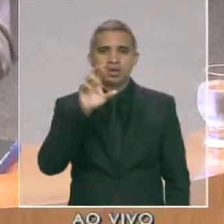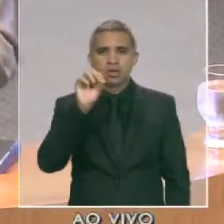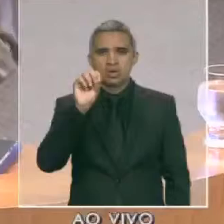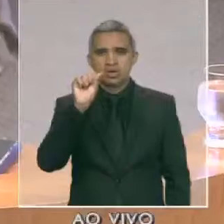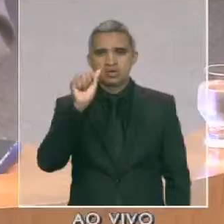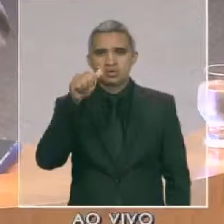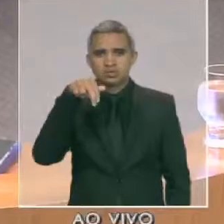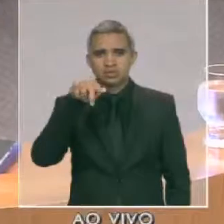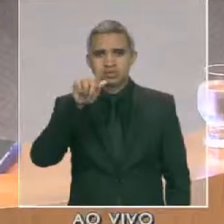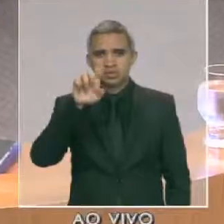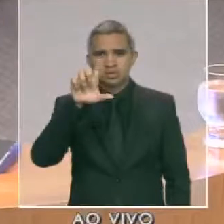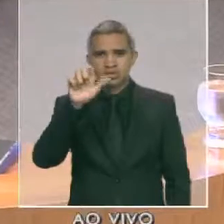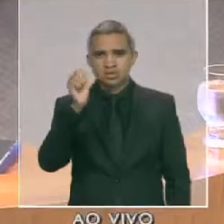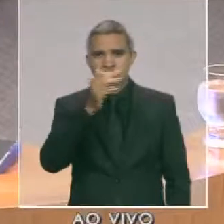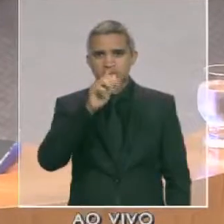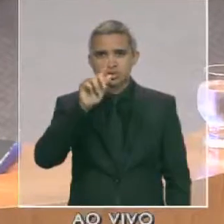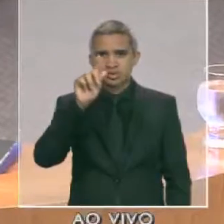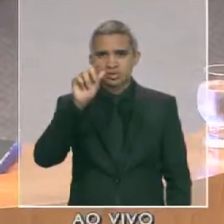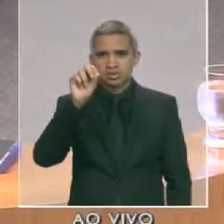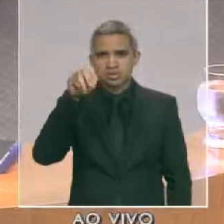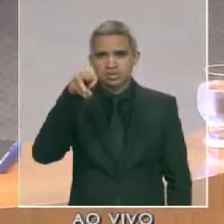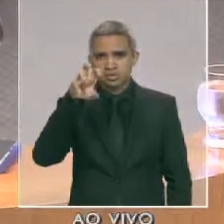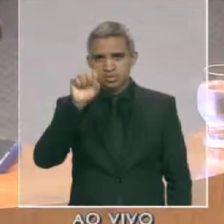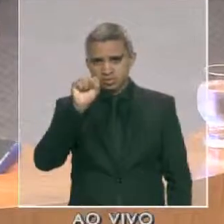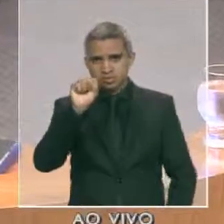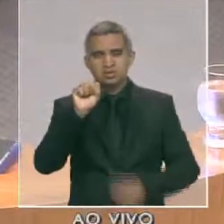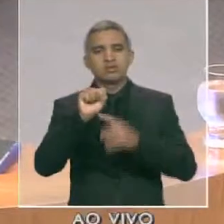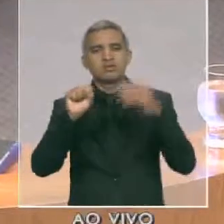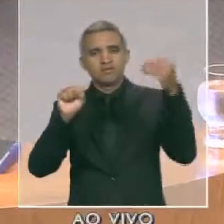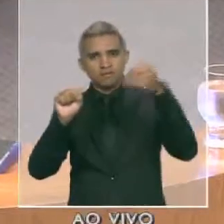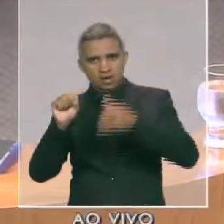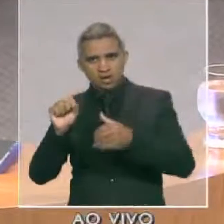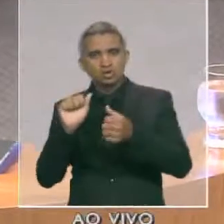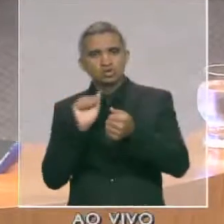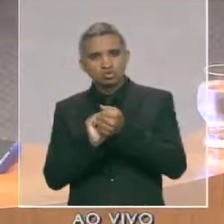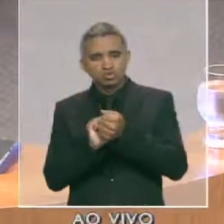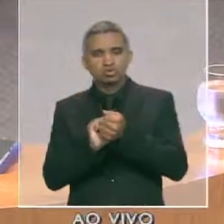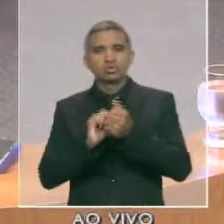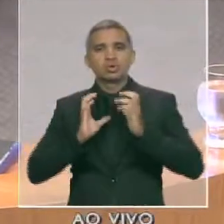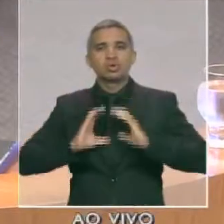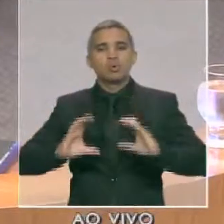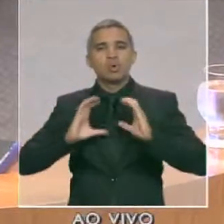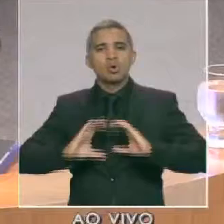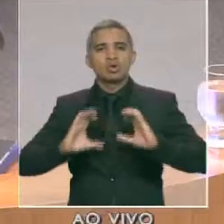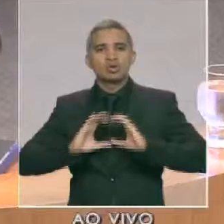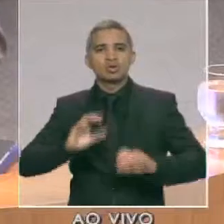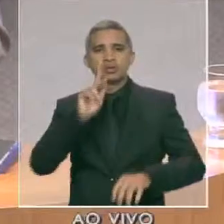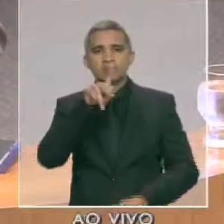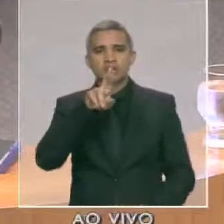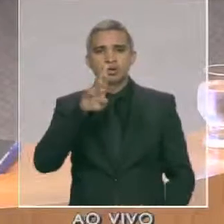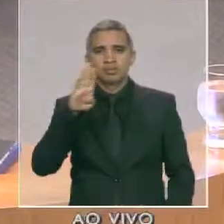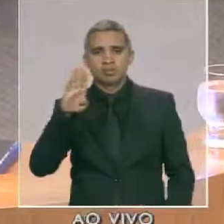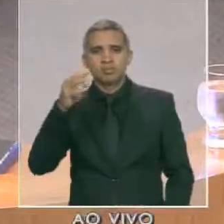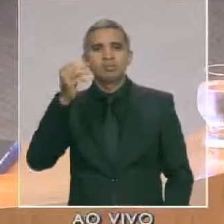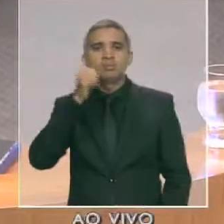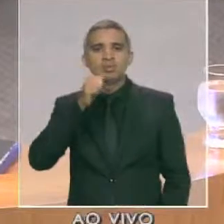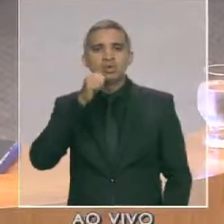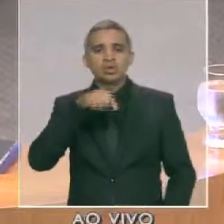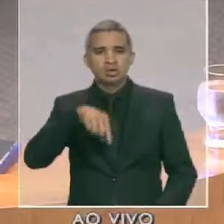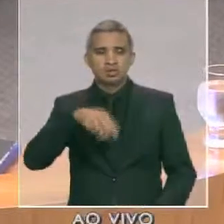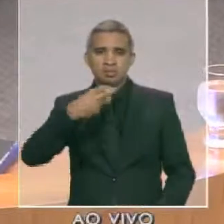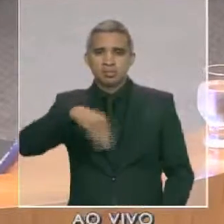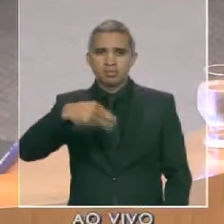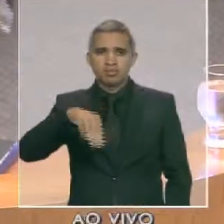deputada federal, que veio aqui inaugurar a casa junto conosco, a Casa do Povo, junto com a coordenadora também do PRB Mulher no Maranhão, Jesus